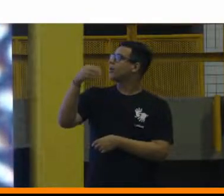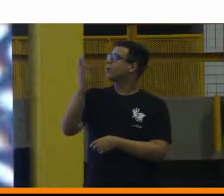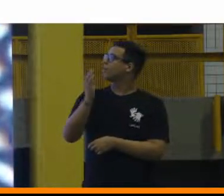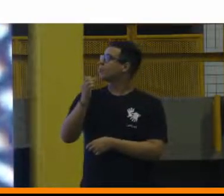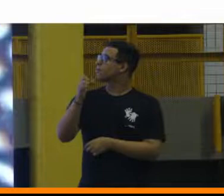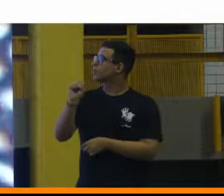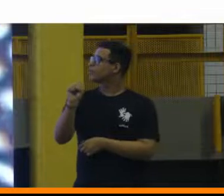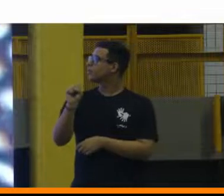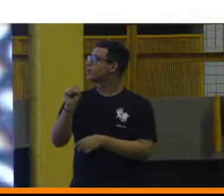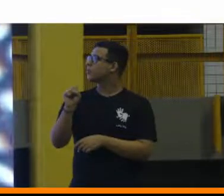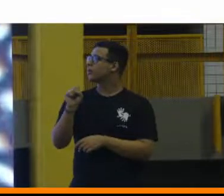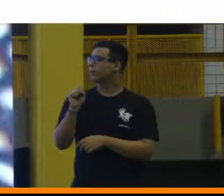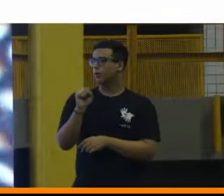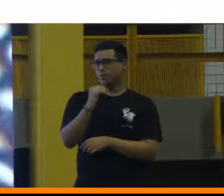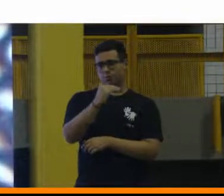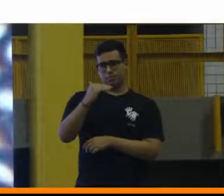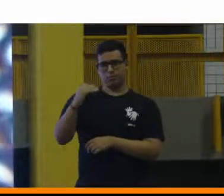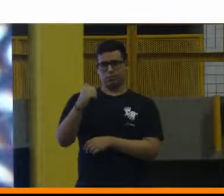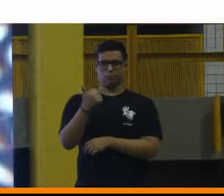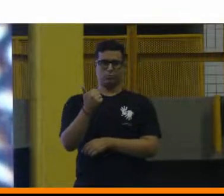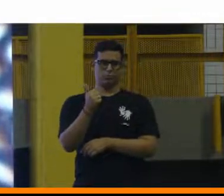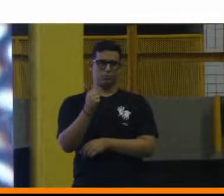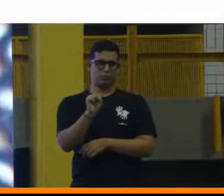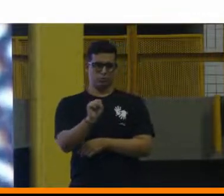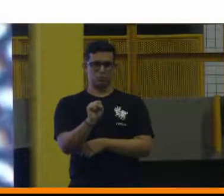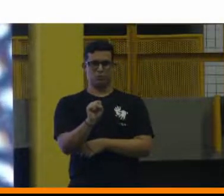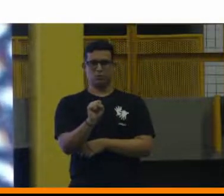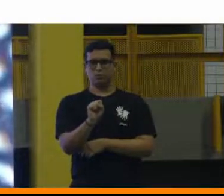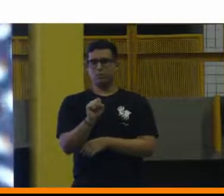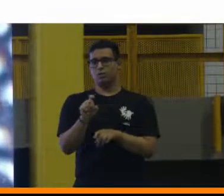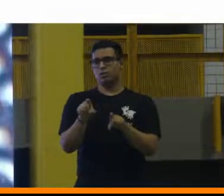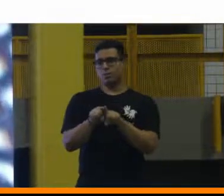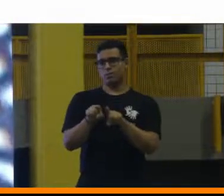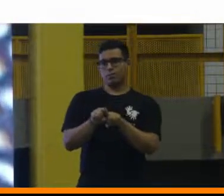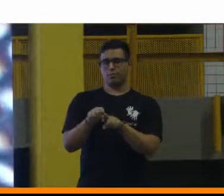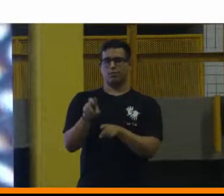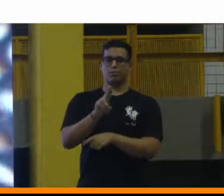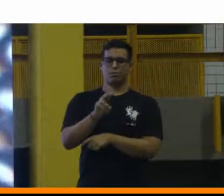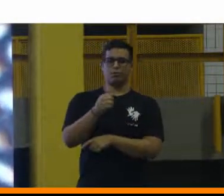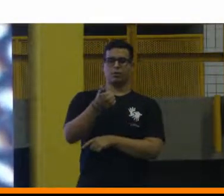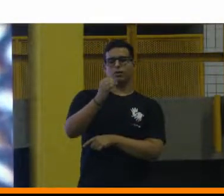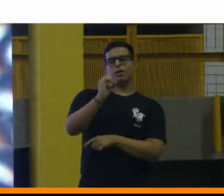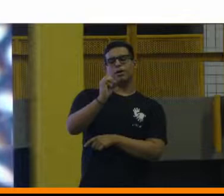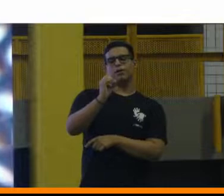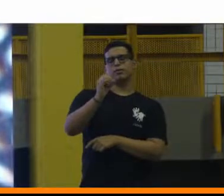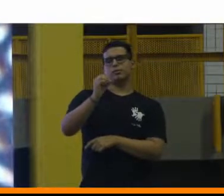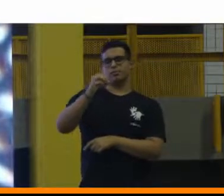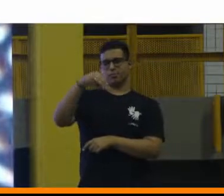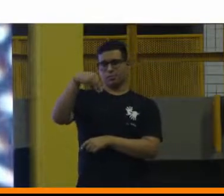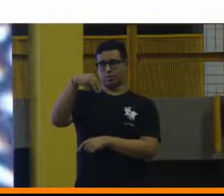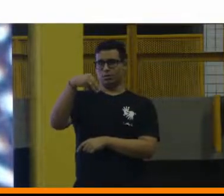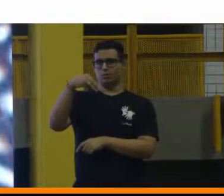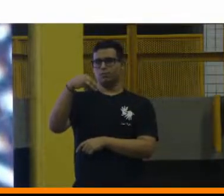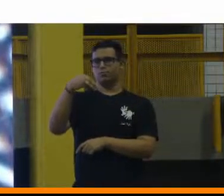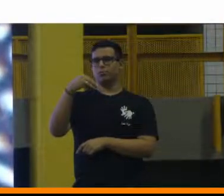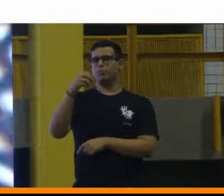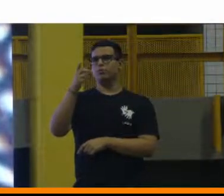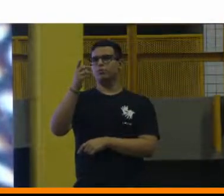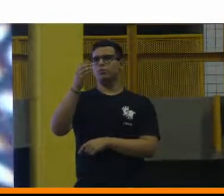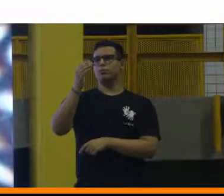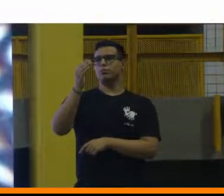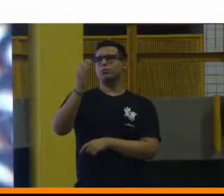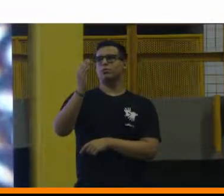também chamado de 10 metros por segundo ao quadrado. Esse quadrado que aparece